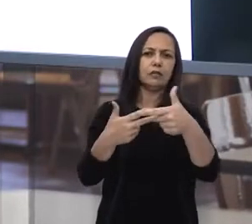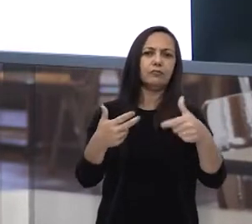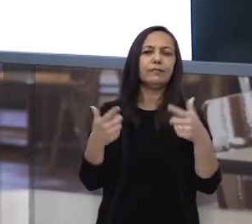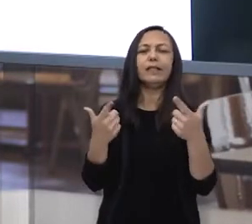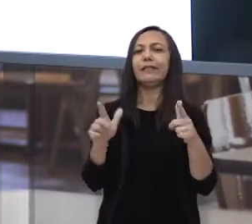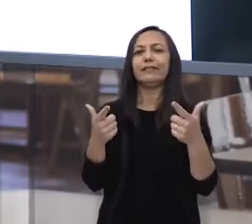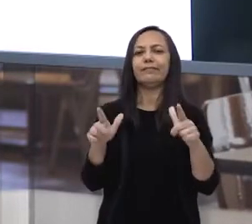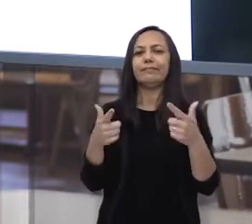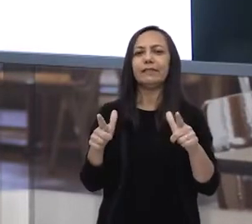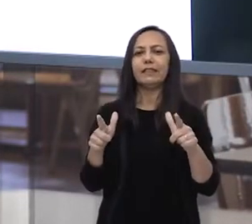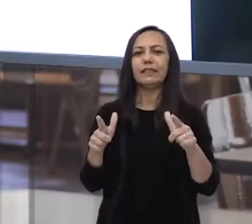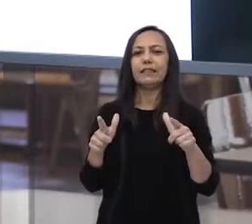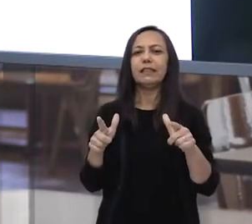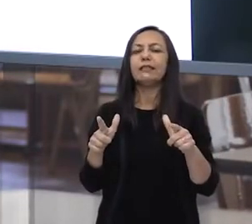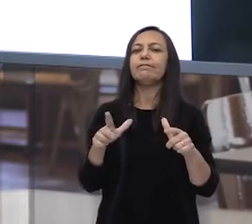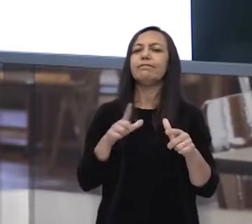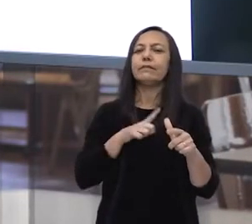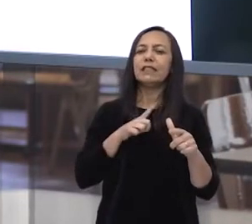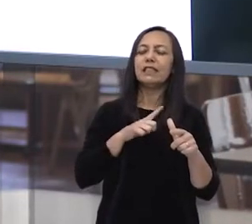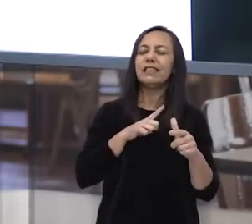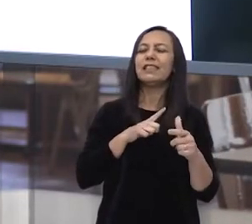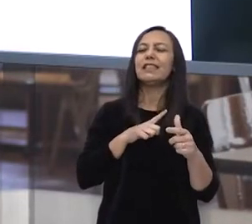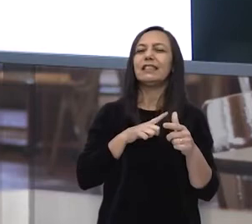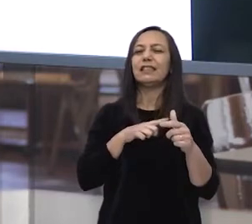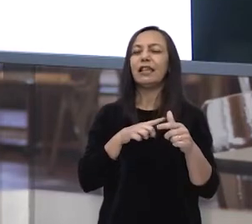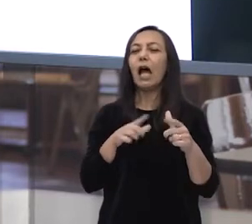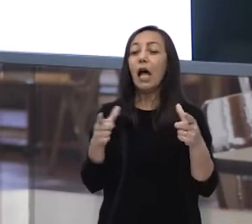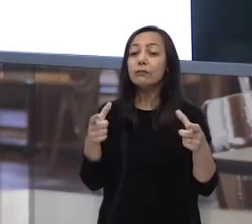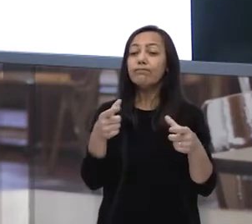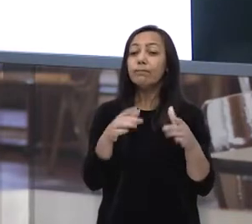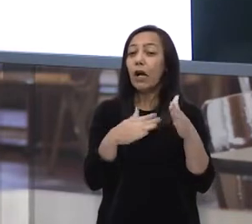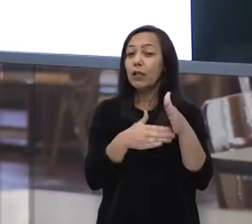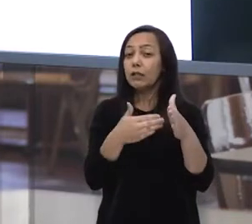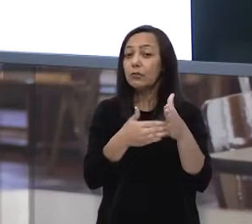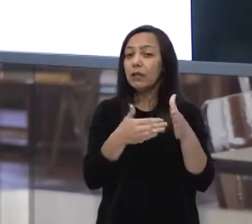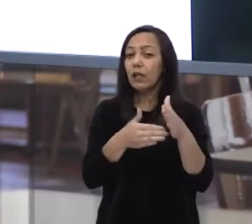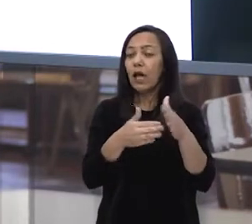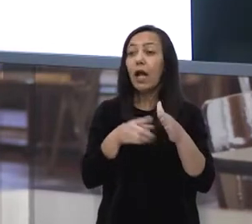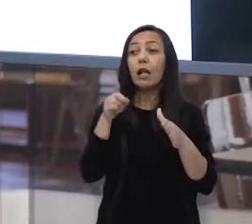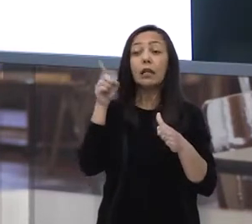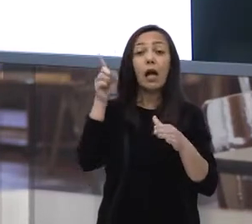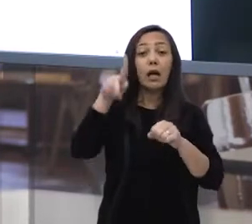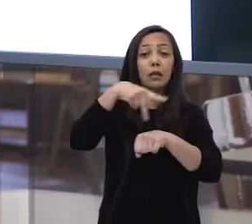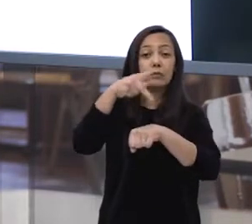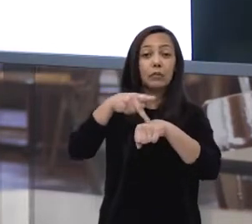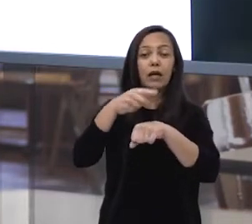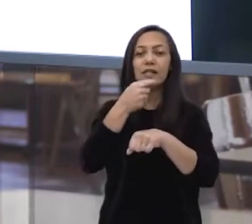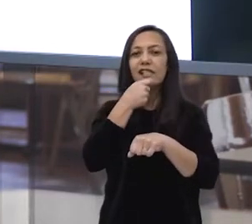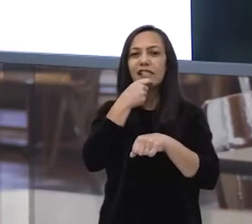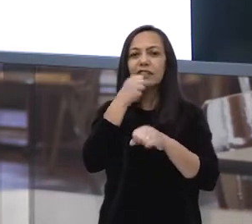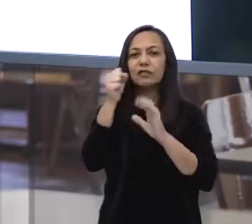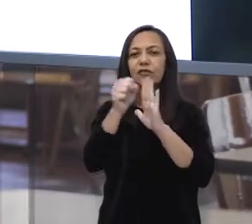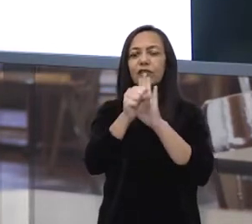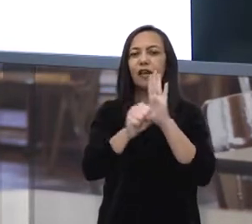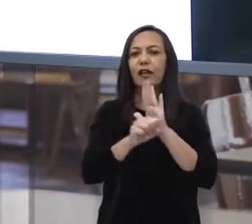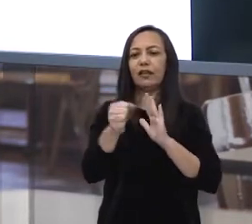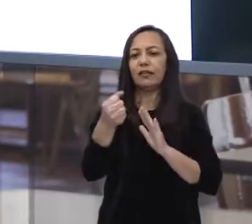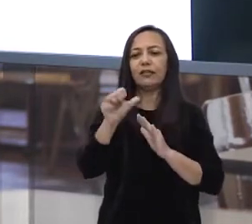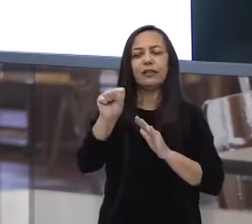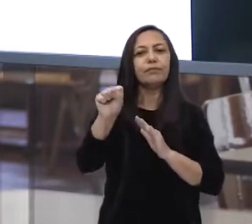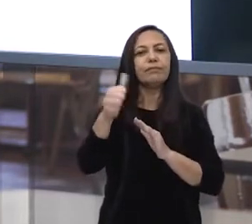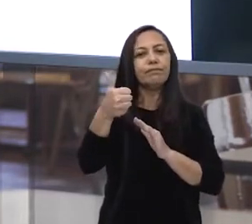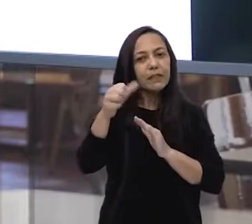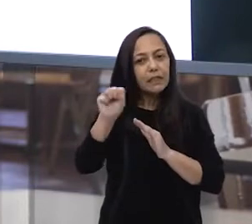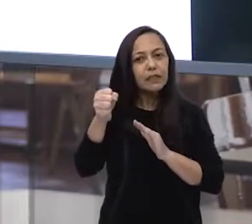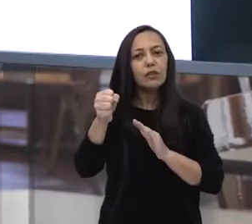produtos. Tudo era feito muito regrado. Então, lá na Inglaterra, ainda no século XVIII, começou